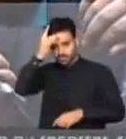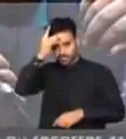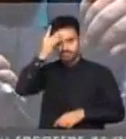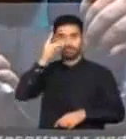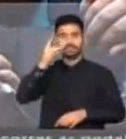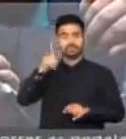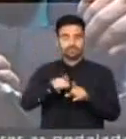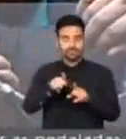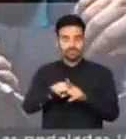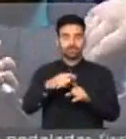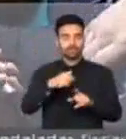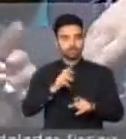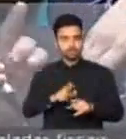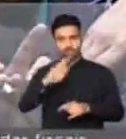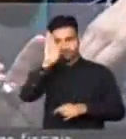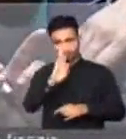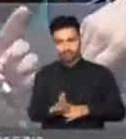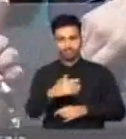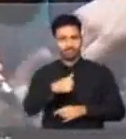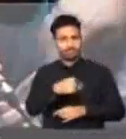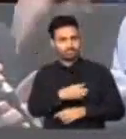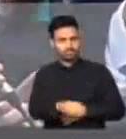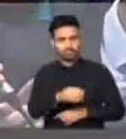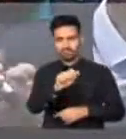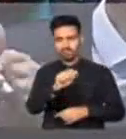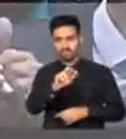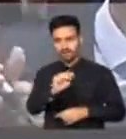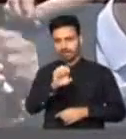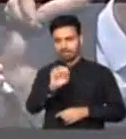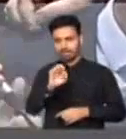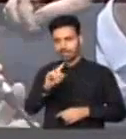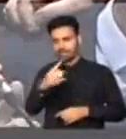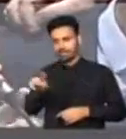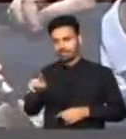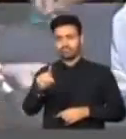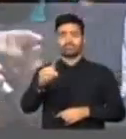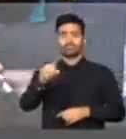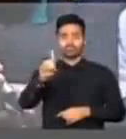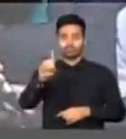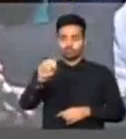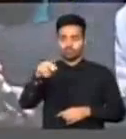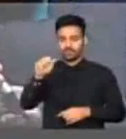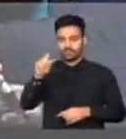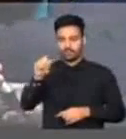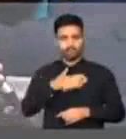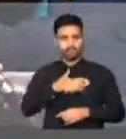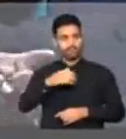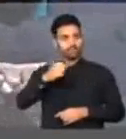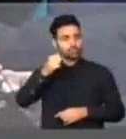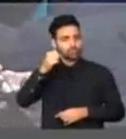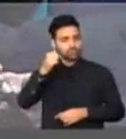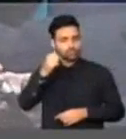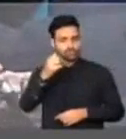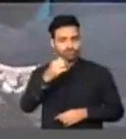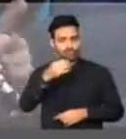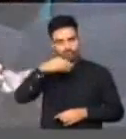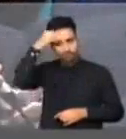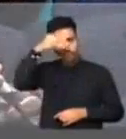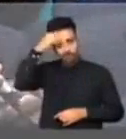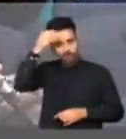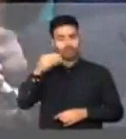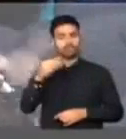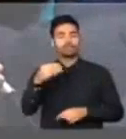brasileira, em nome dos meus filhos, Sara, Estevão, Jordano e Donato, do meu sobrinho,